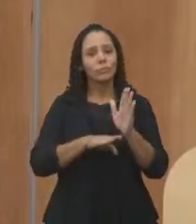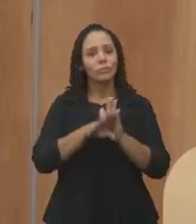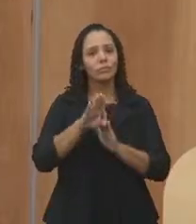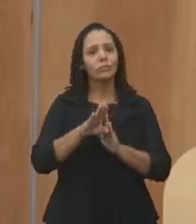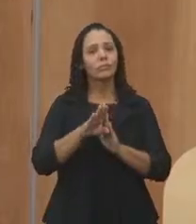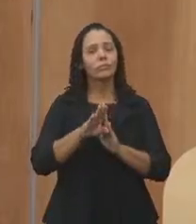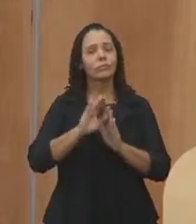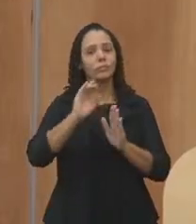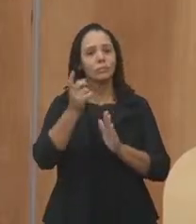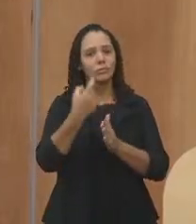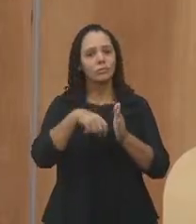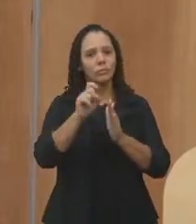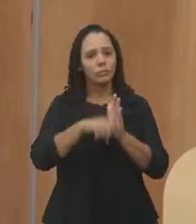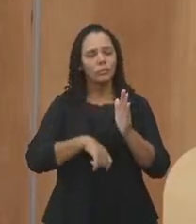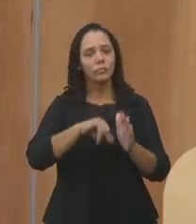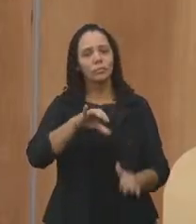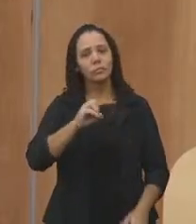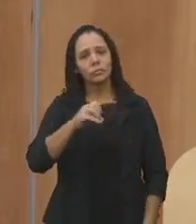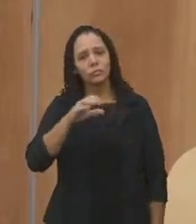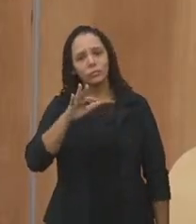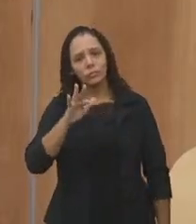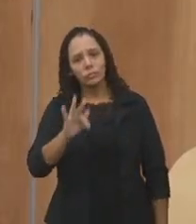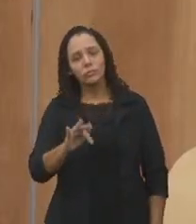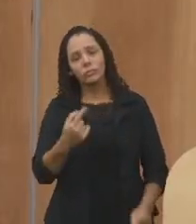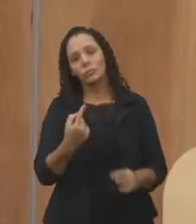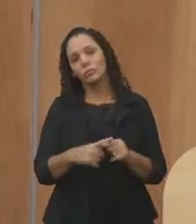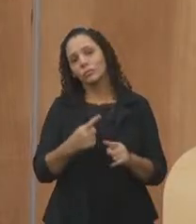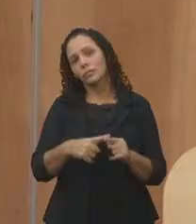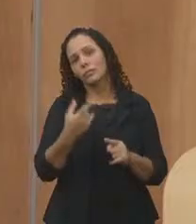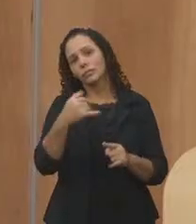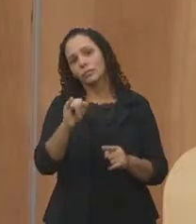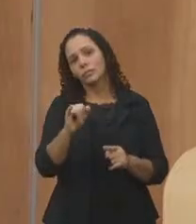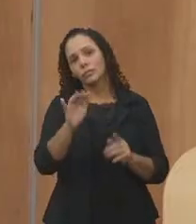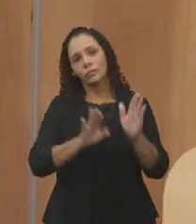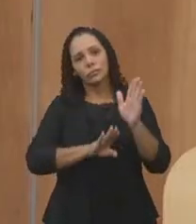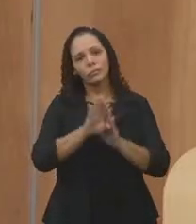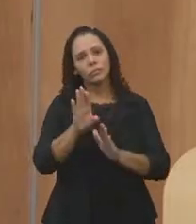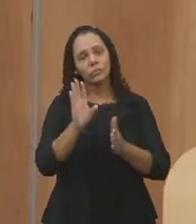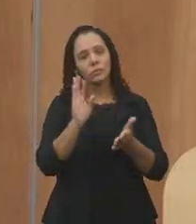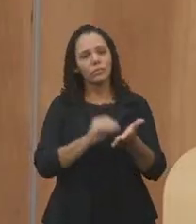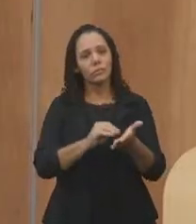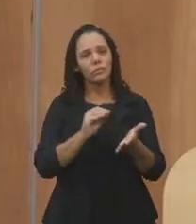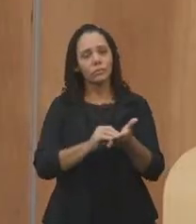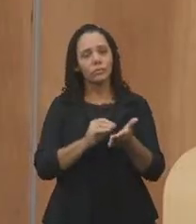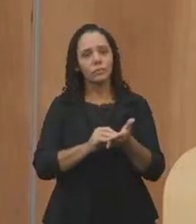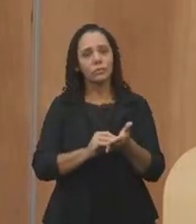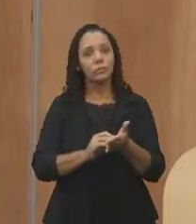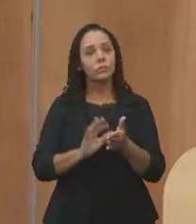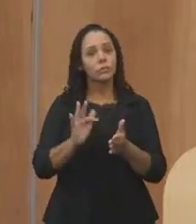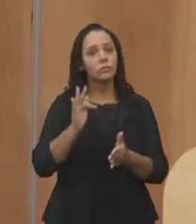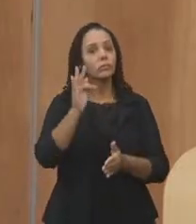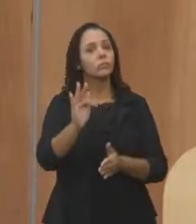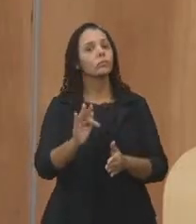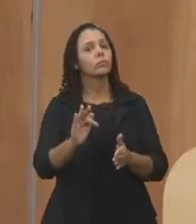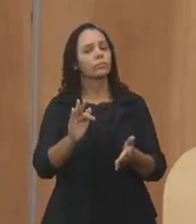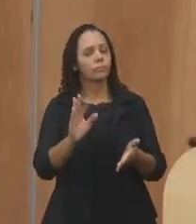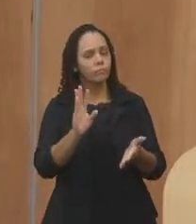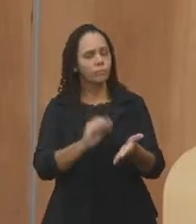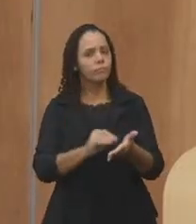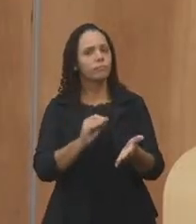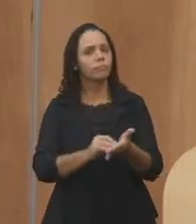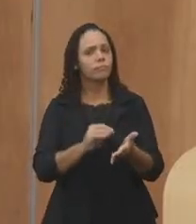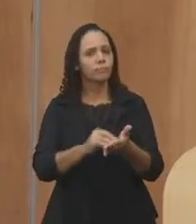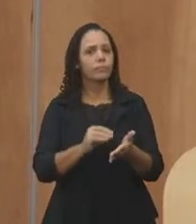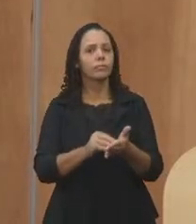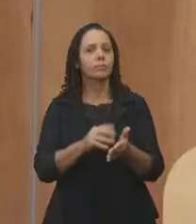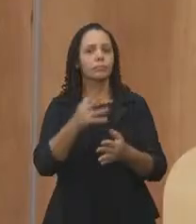corre o risco de, em 2026, não ter recursos discricionários, fechar em déficit. Isso pode impactar muito o